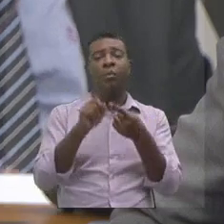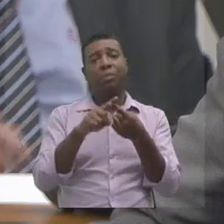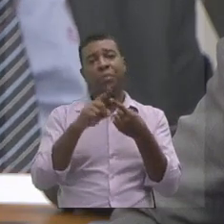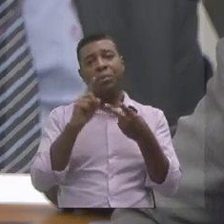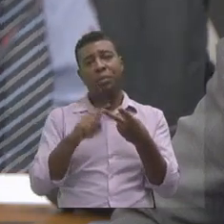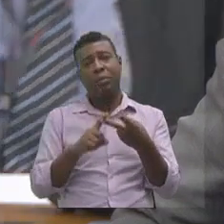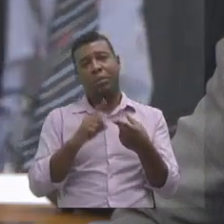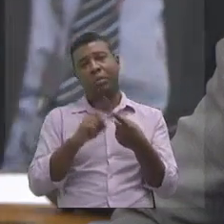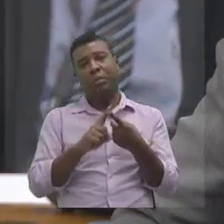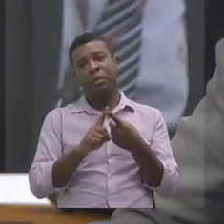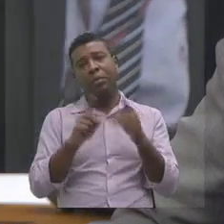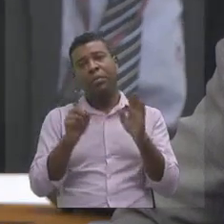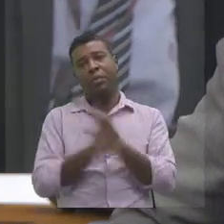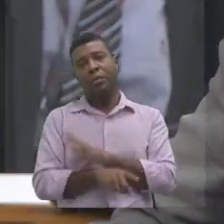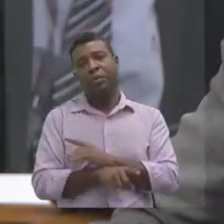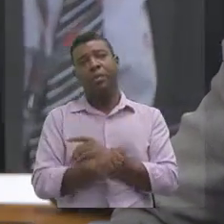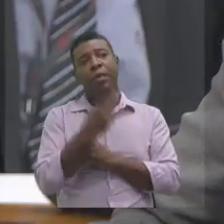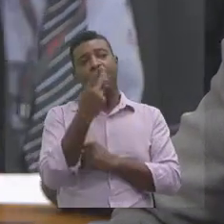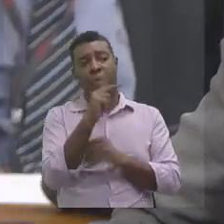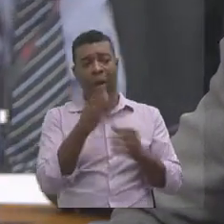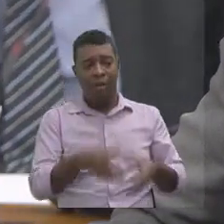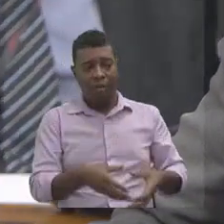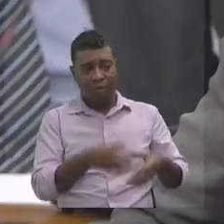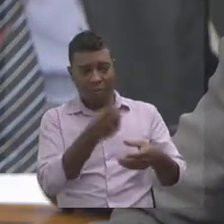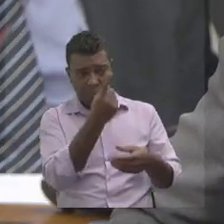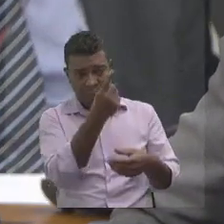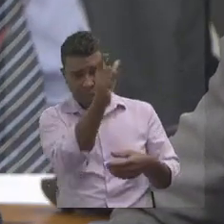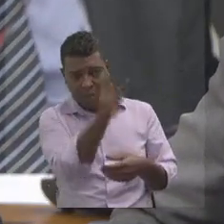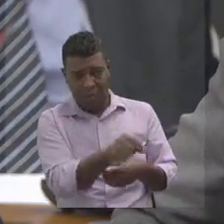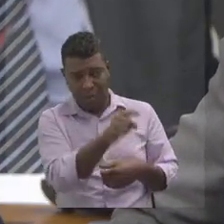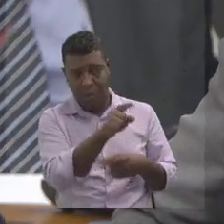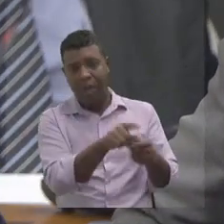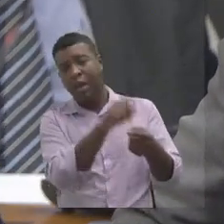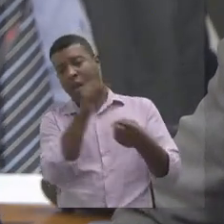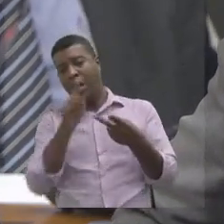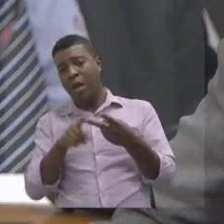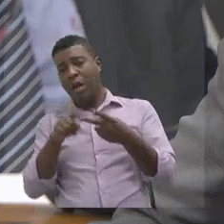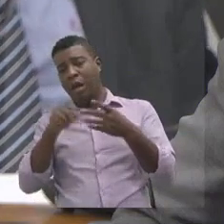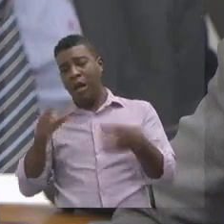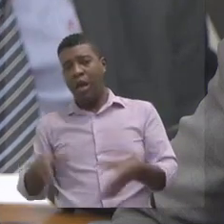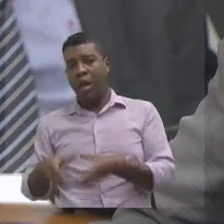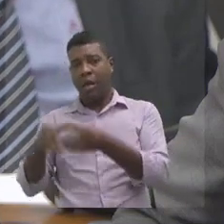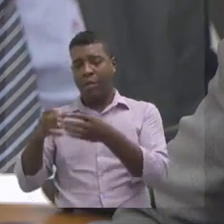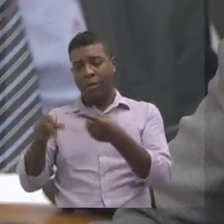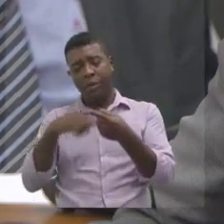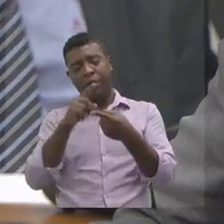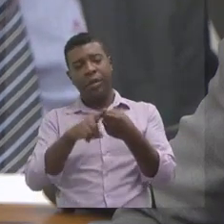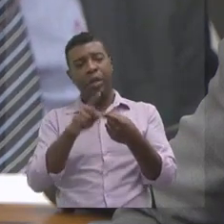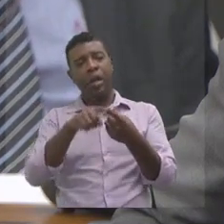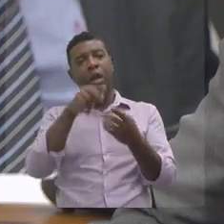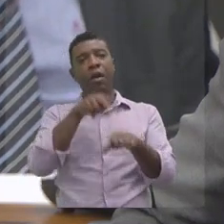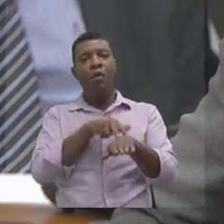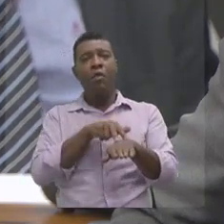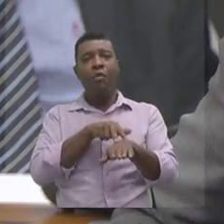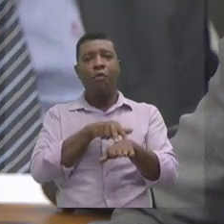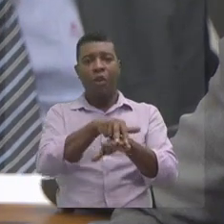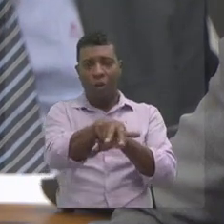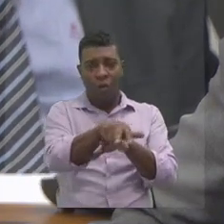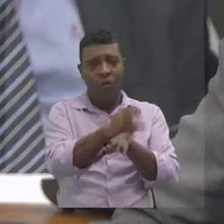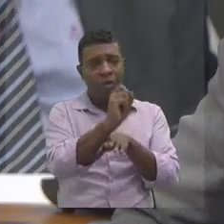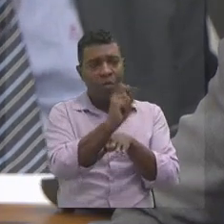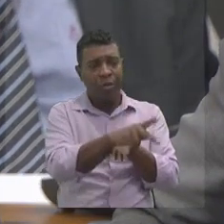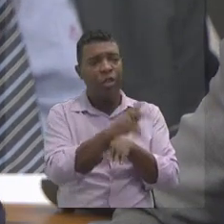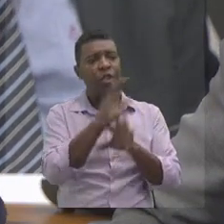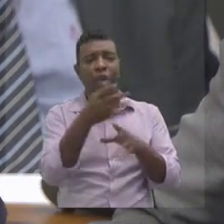a vossa excelência e a toda equipe uma sobre ferrovia aqui foi muito bem abordado por você na na fala